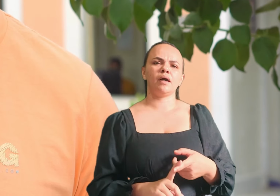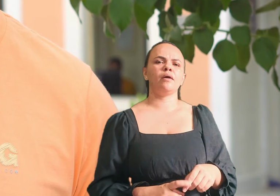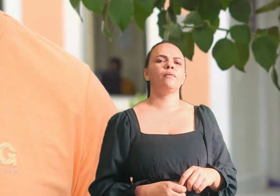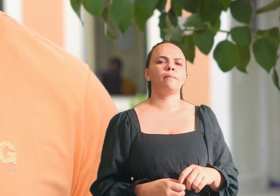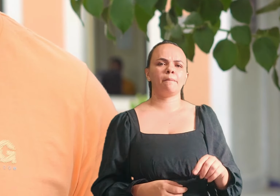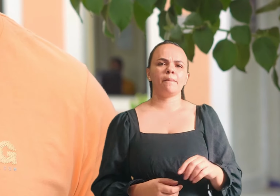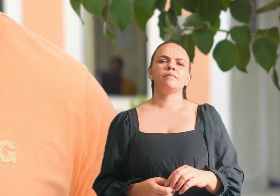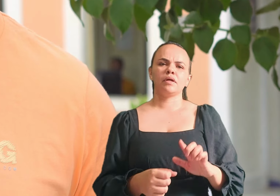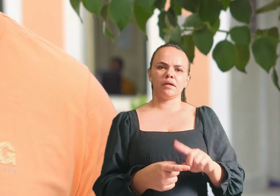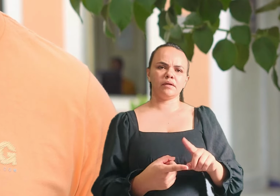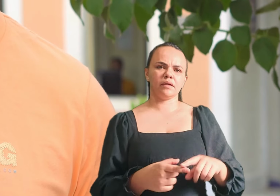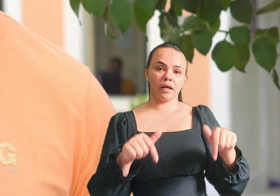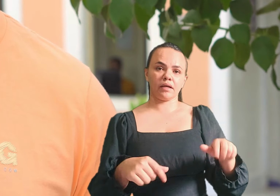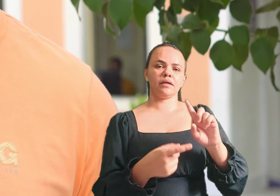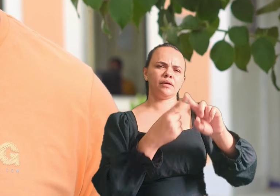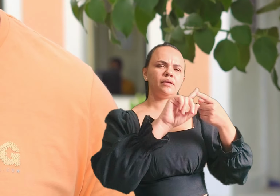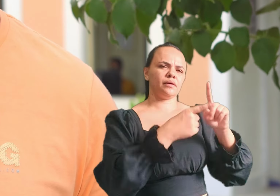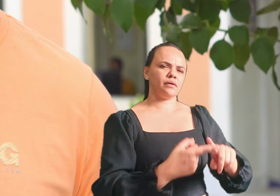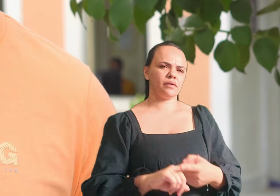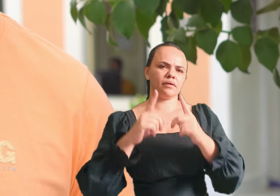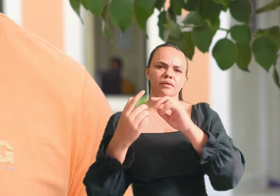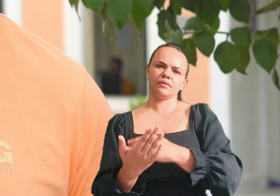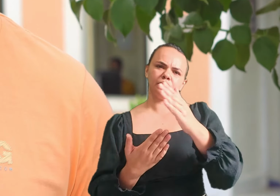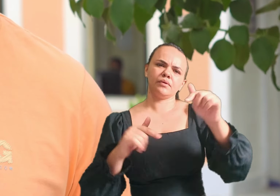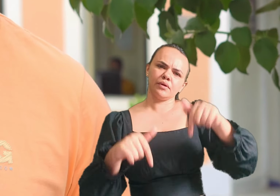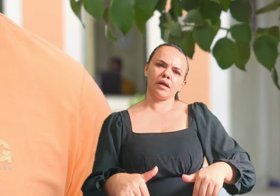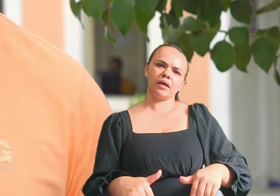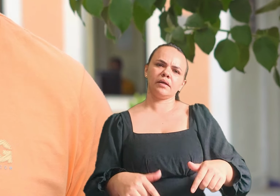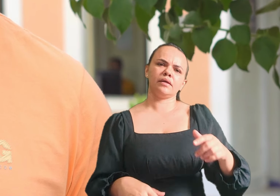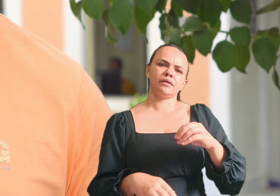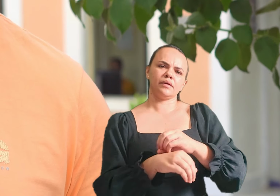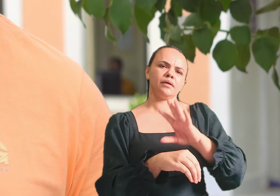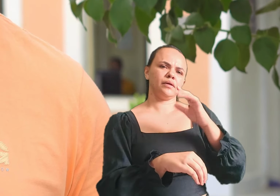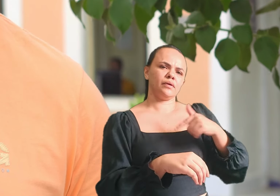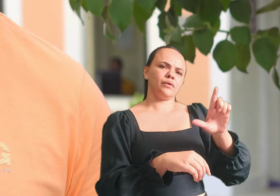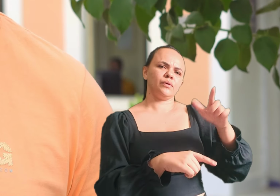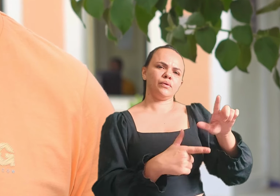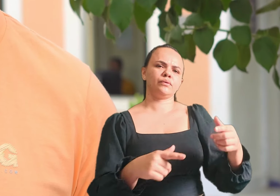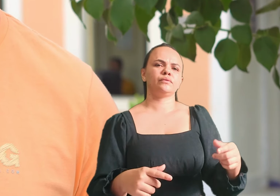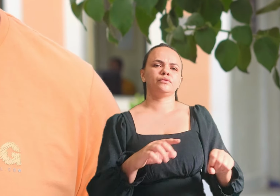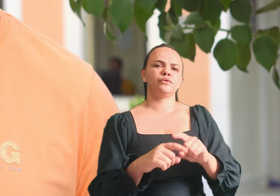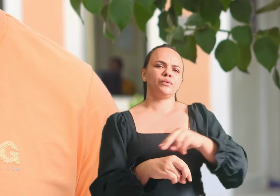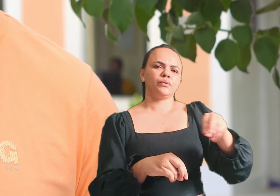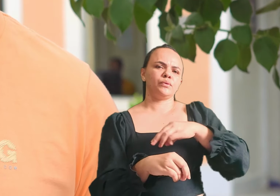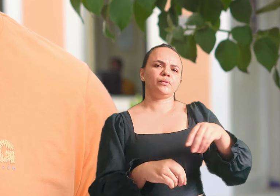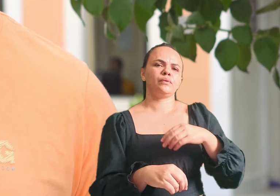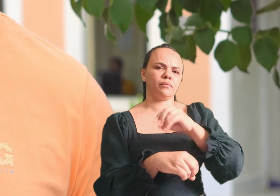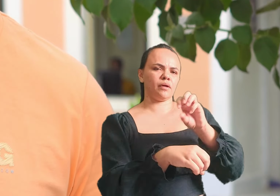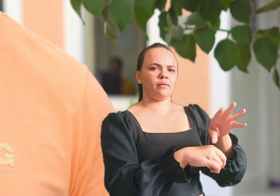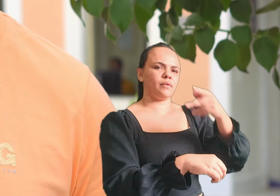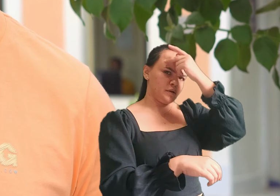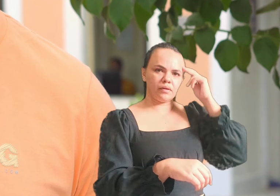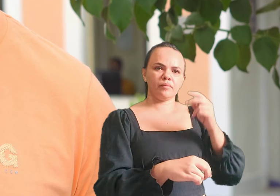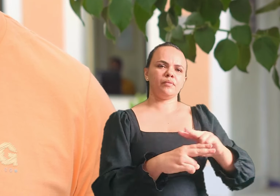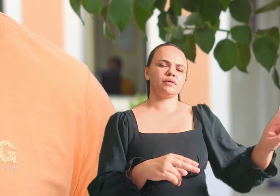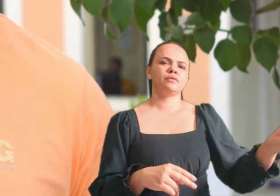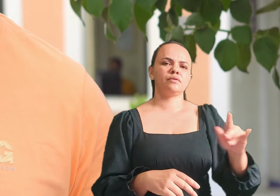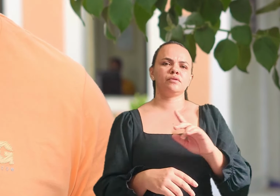Luiz queria também enfatizar aqui outros mestres que contribuíram pessoas como Joãozinho